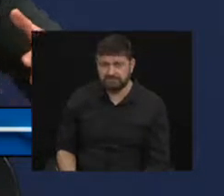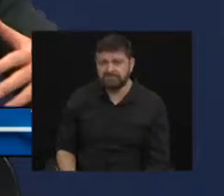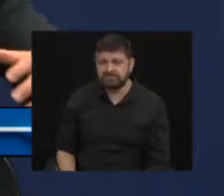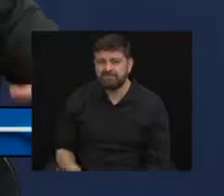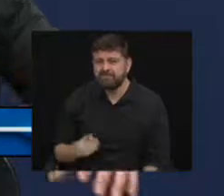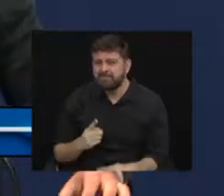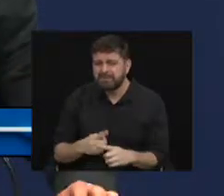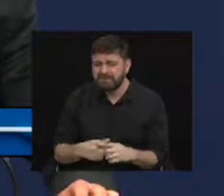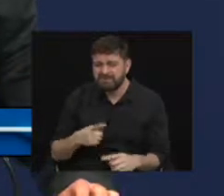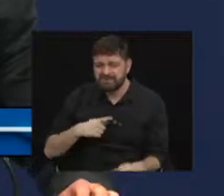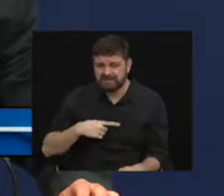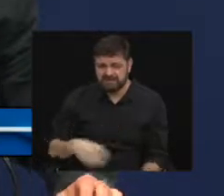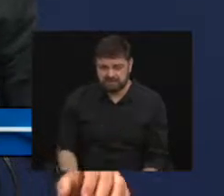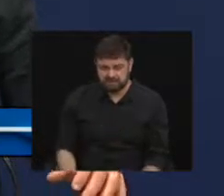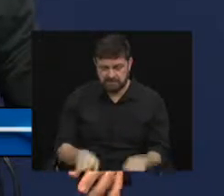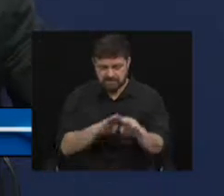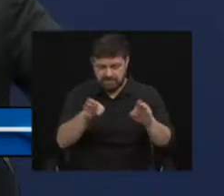2014,